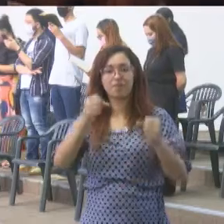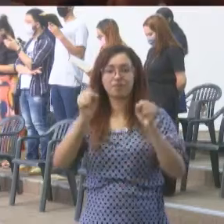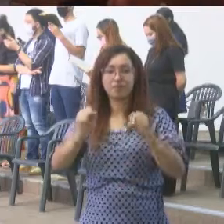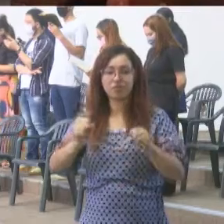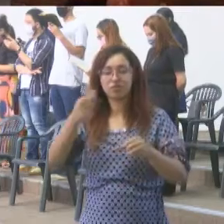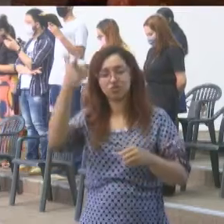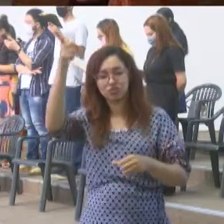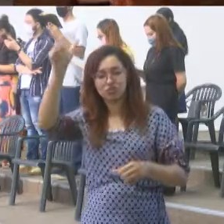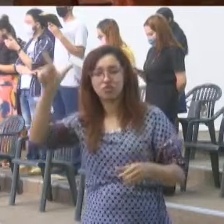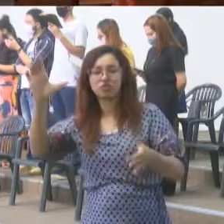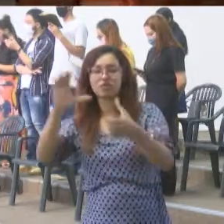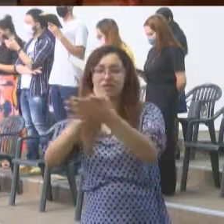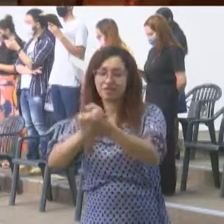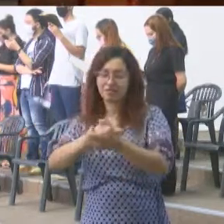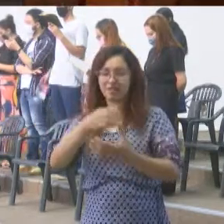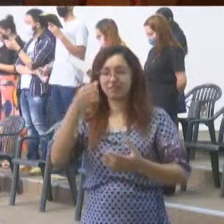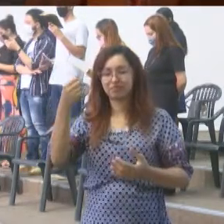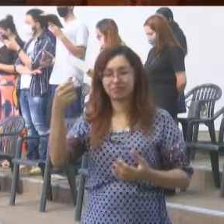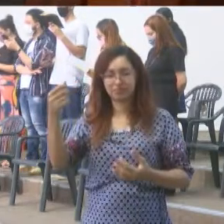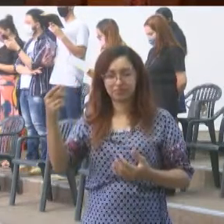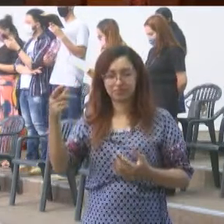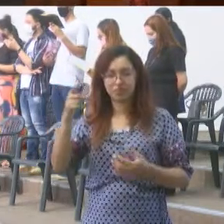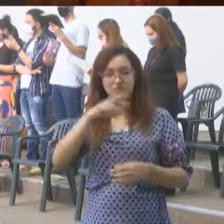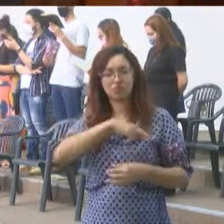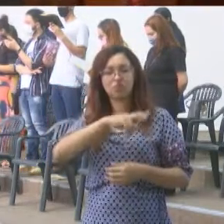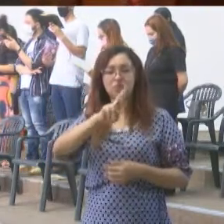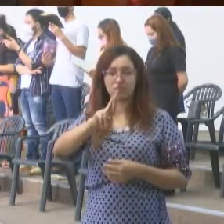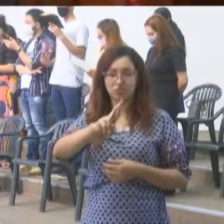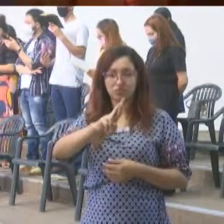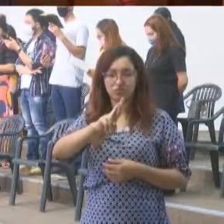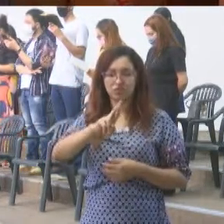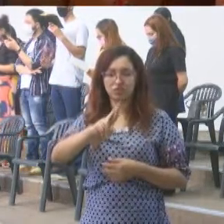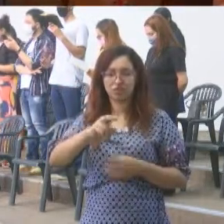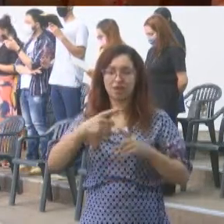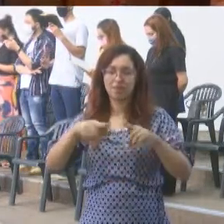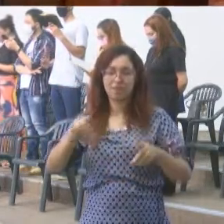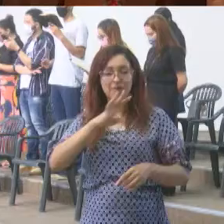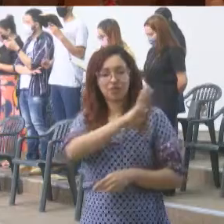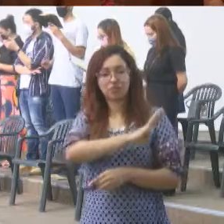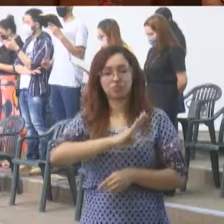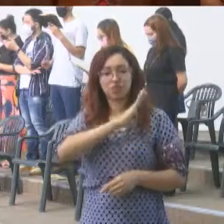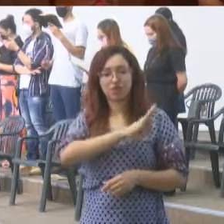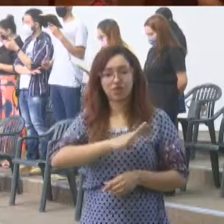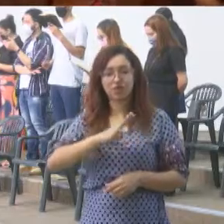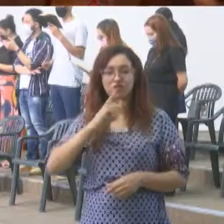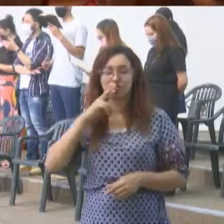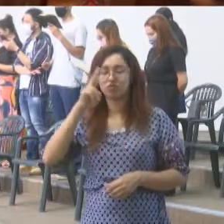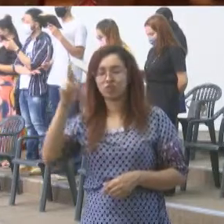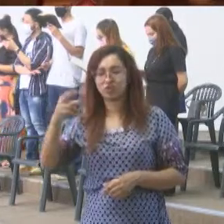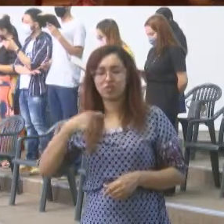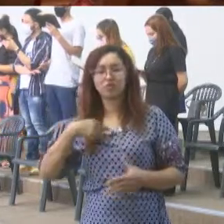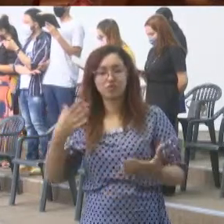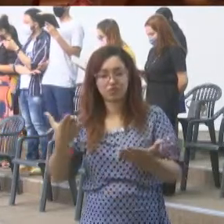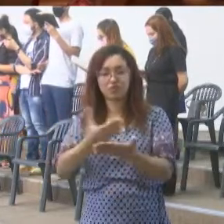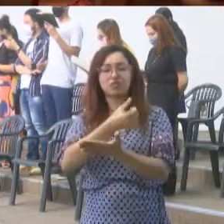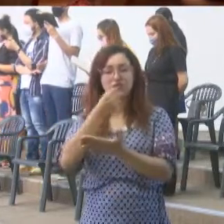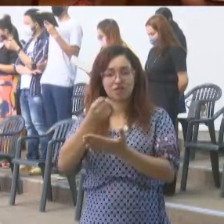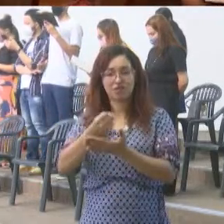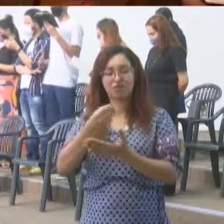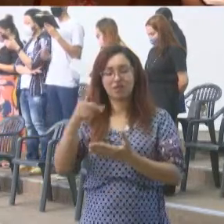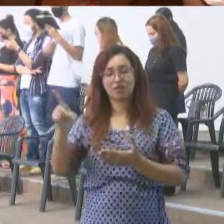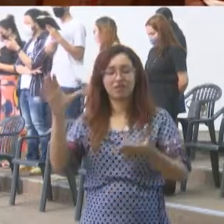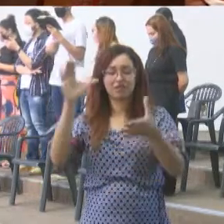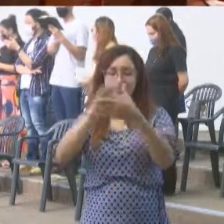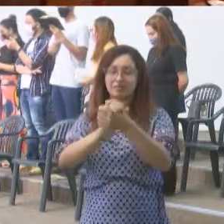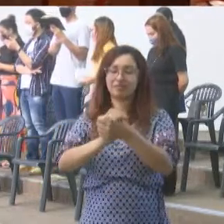não, declara-mo para que eu saiba. Pois outro não há, senão tu que a resgate, e eu